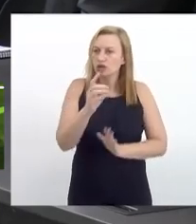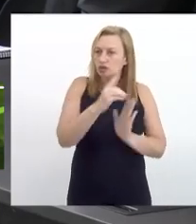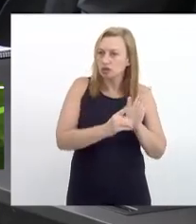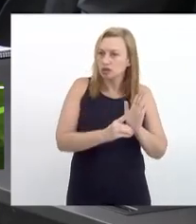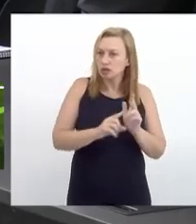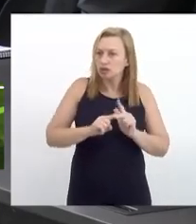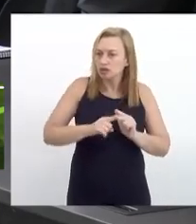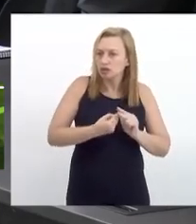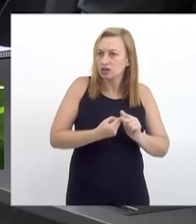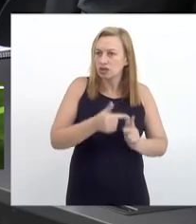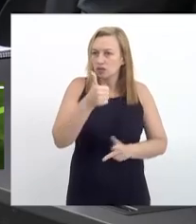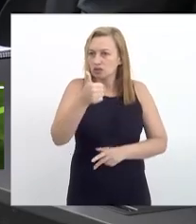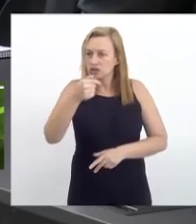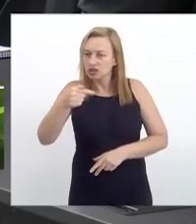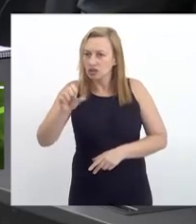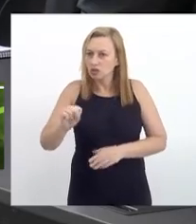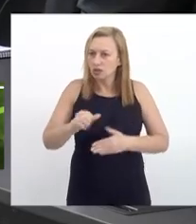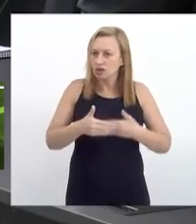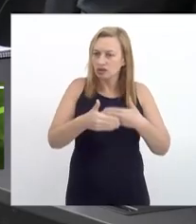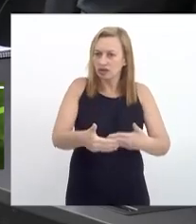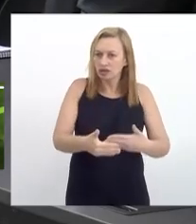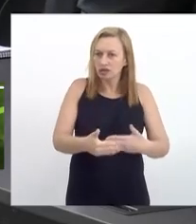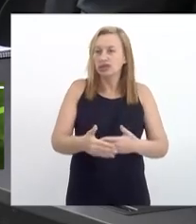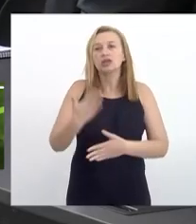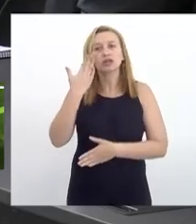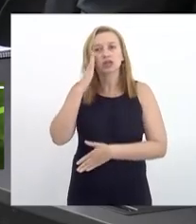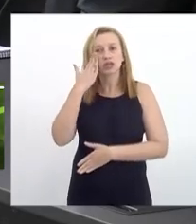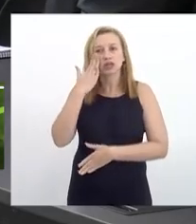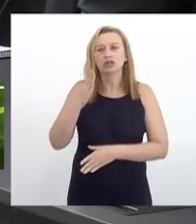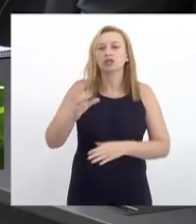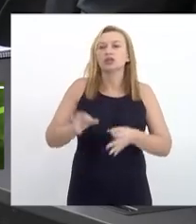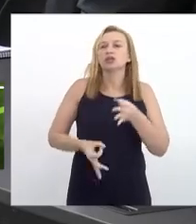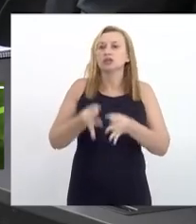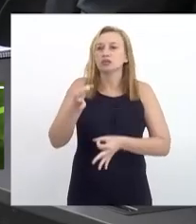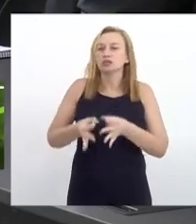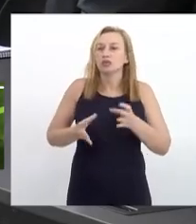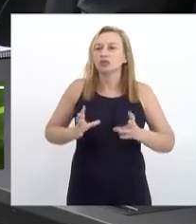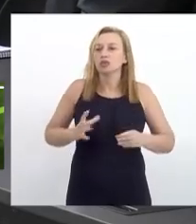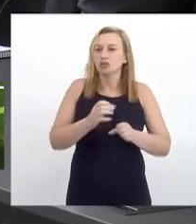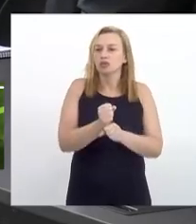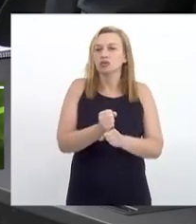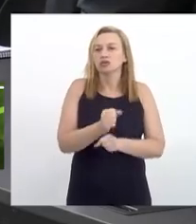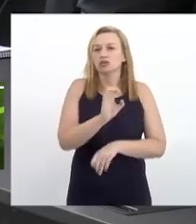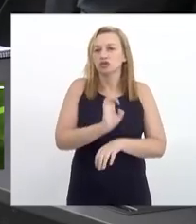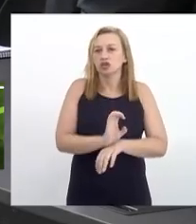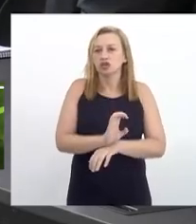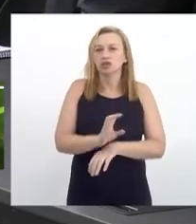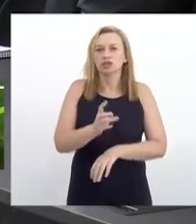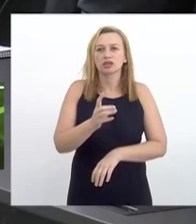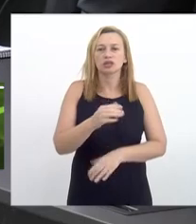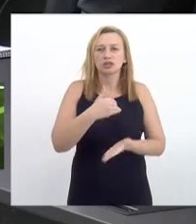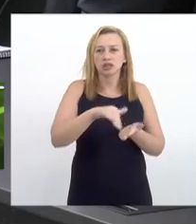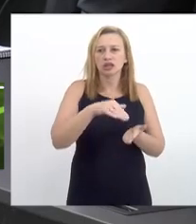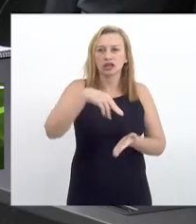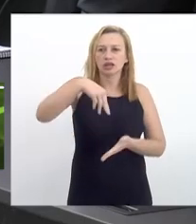regulamenta no 7-8 avança e tem ainda o entendimento do Tribunal de Contas do Estado. Secretário Nelson